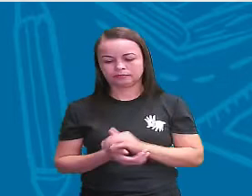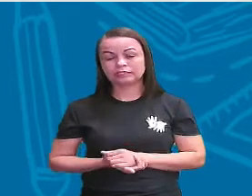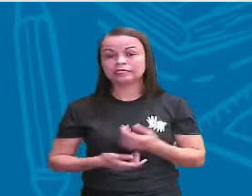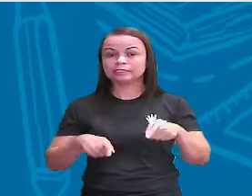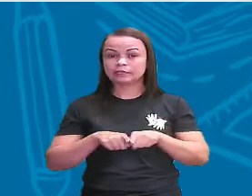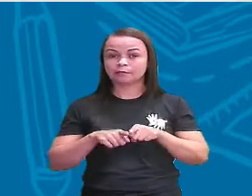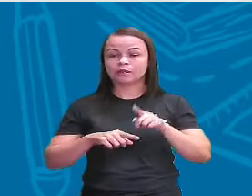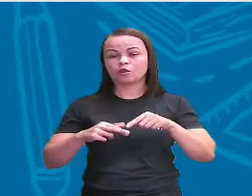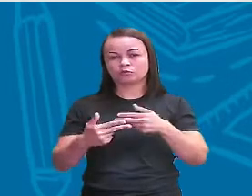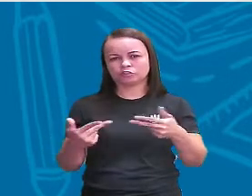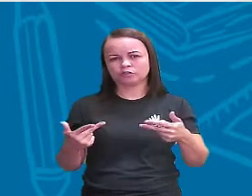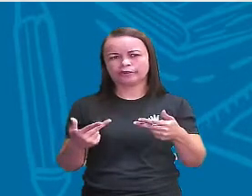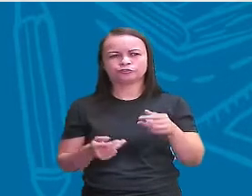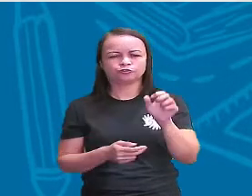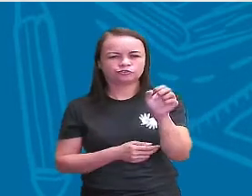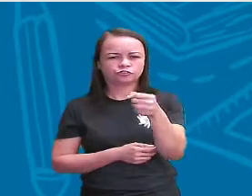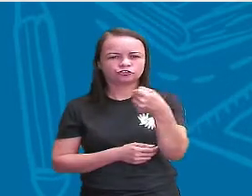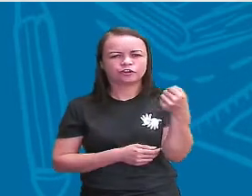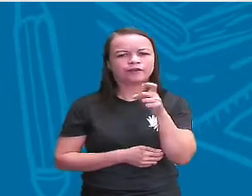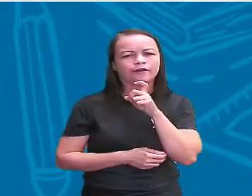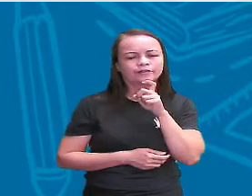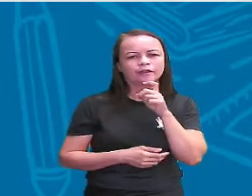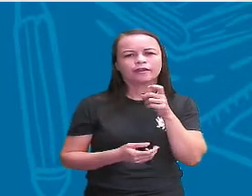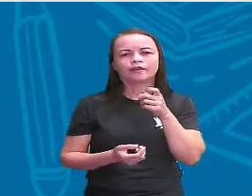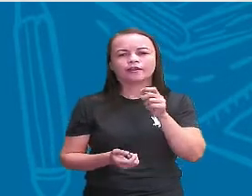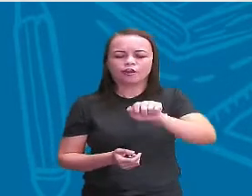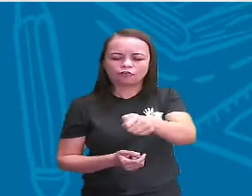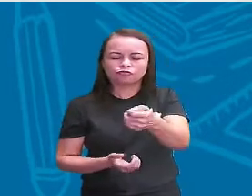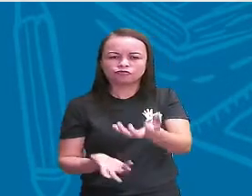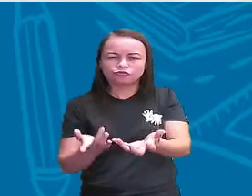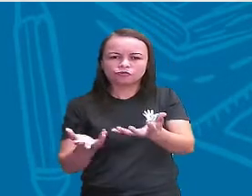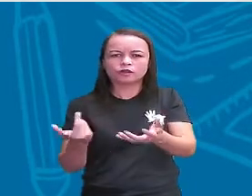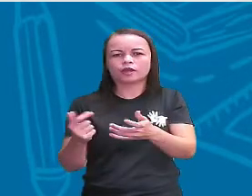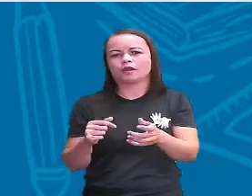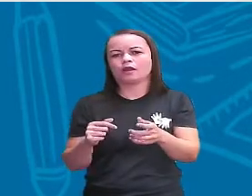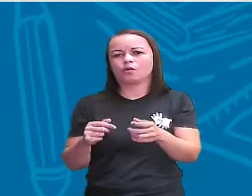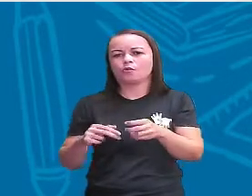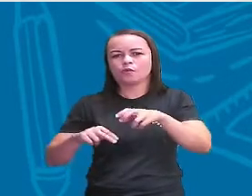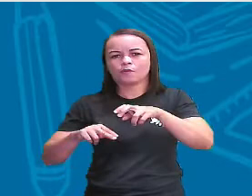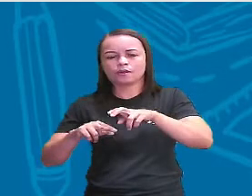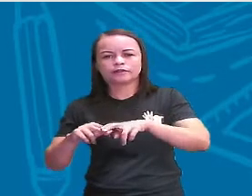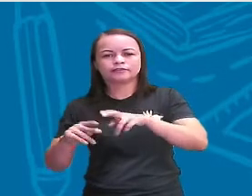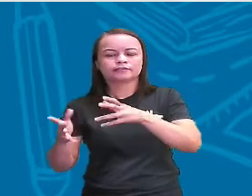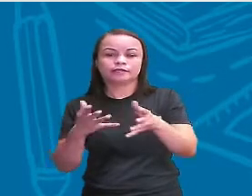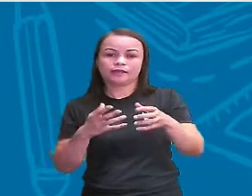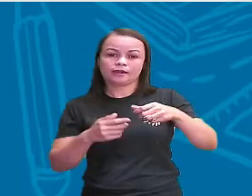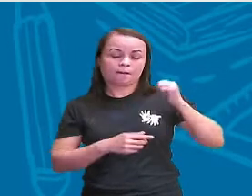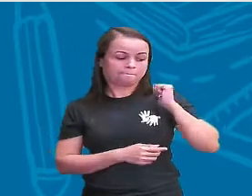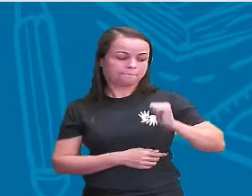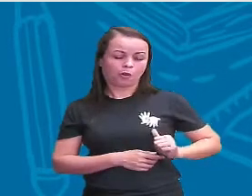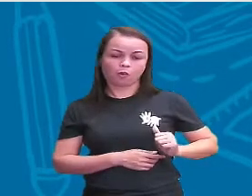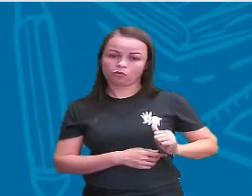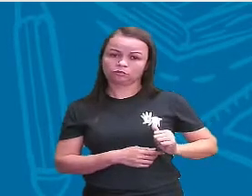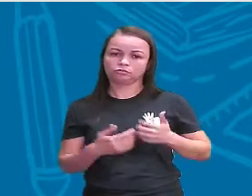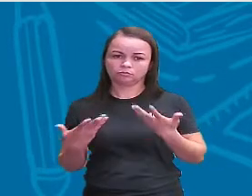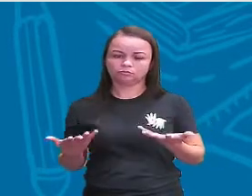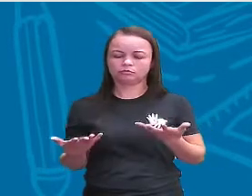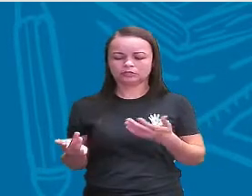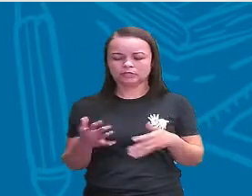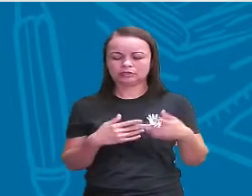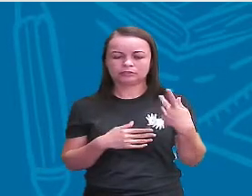objetos, geladeira, mesa, fogão, caderno, bolsa, eles servem para isso, para as